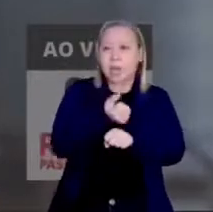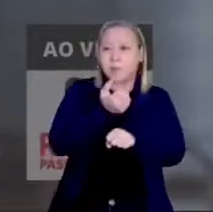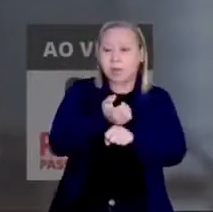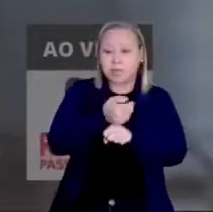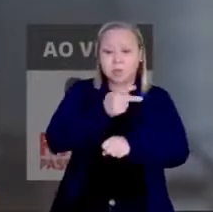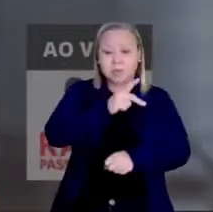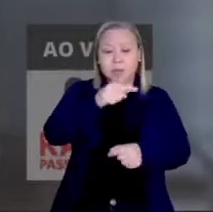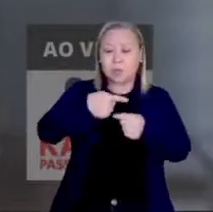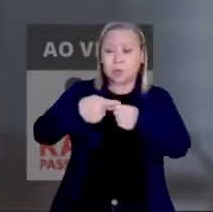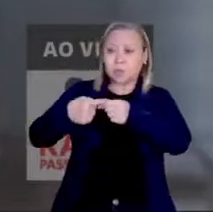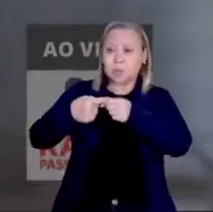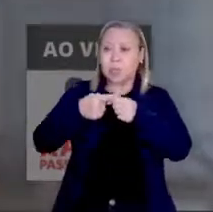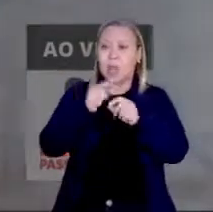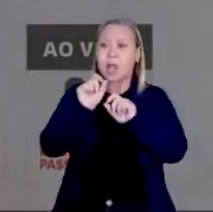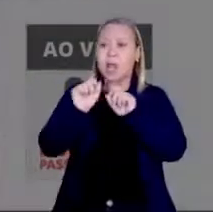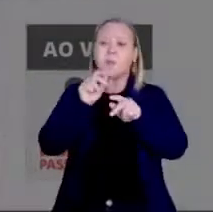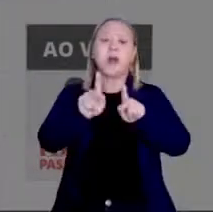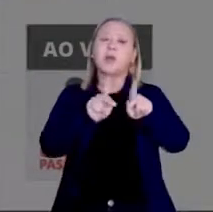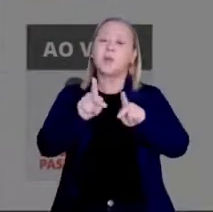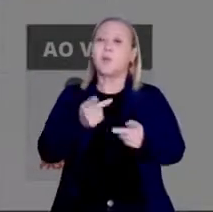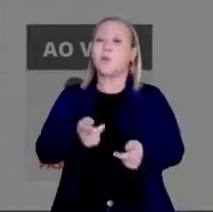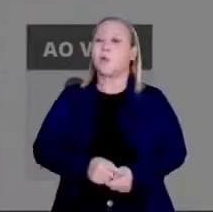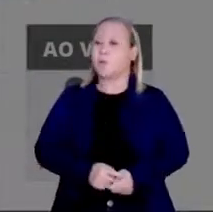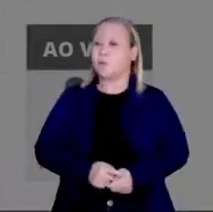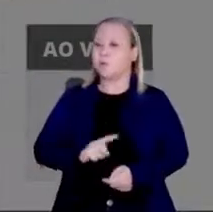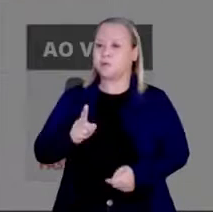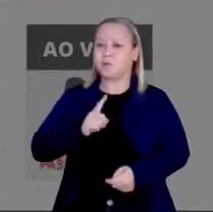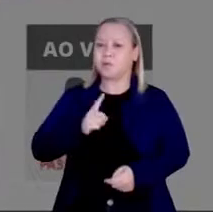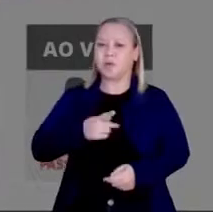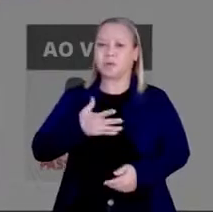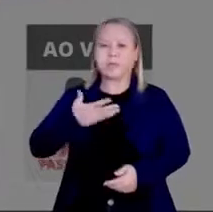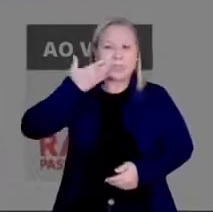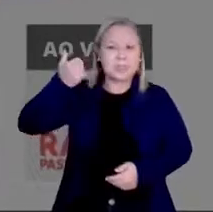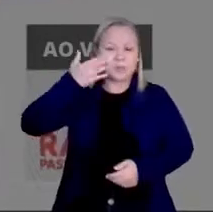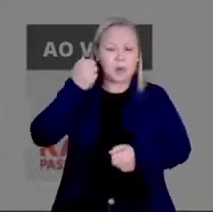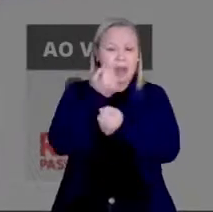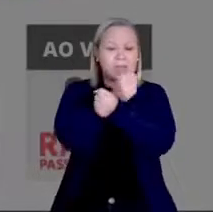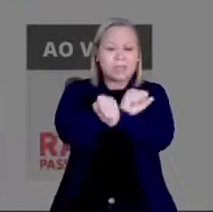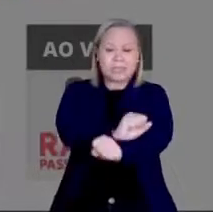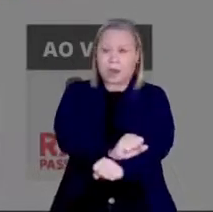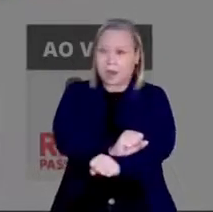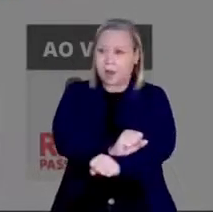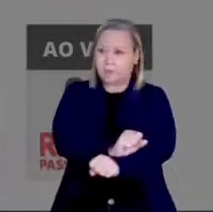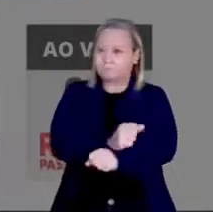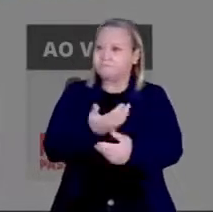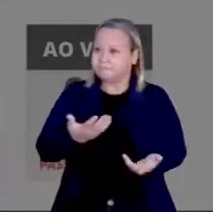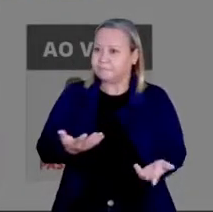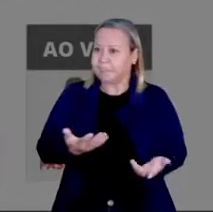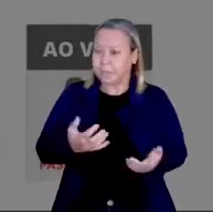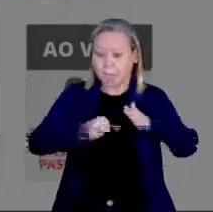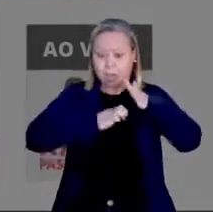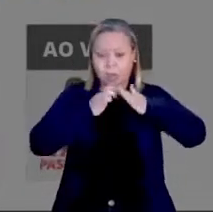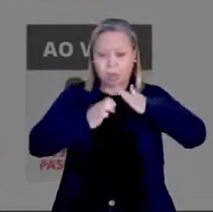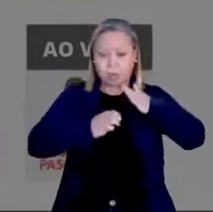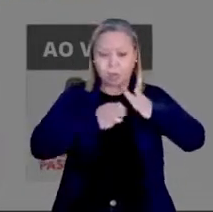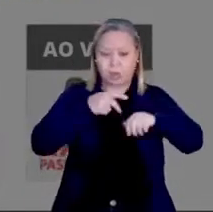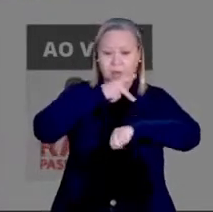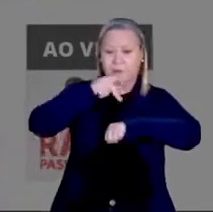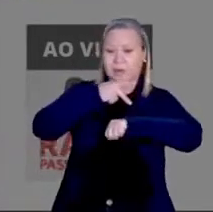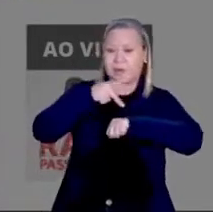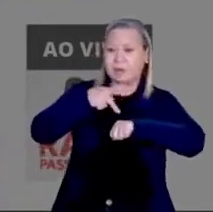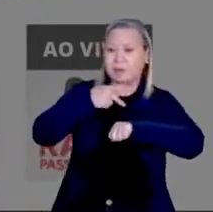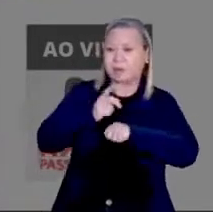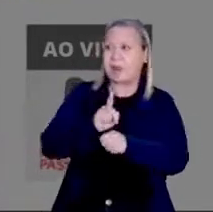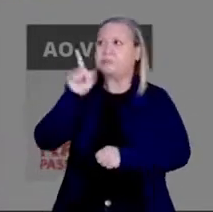polêmico. Inclusive, os seus adversários usam bastante esse tema e eu gostaria que o senhor explicasse para a gente. O senhor disse em